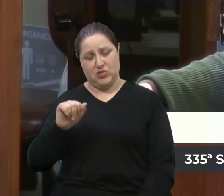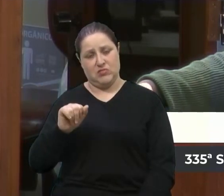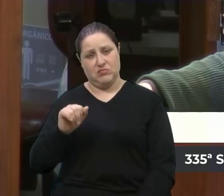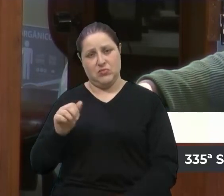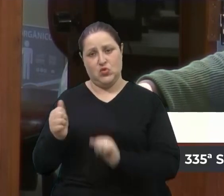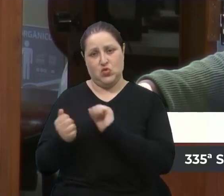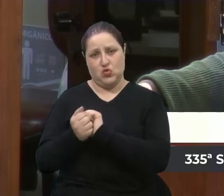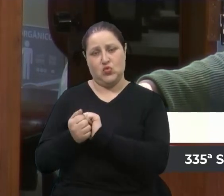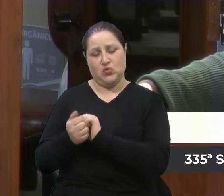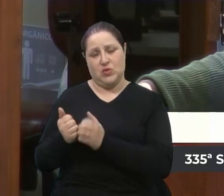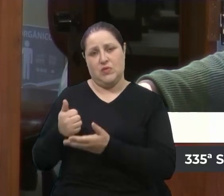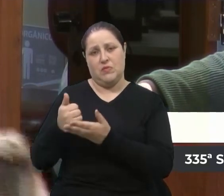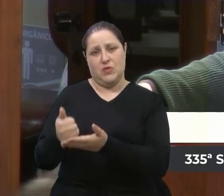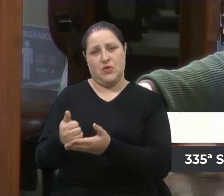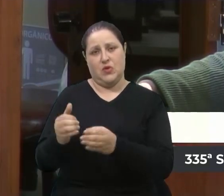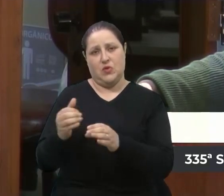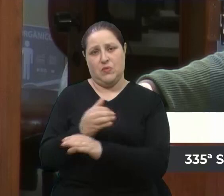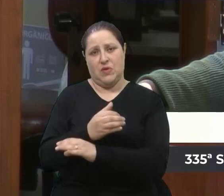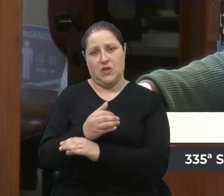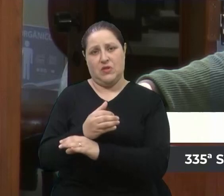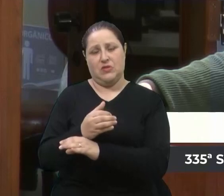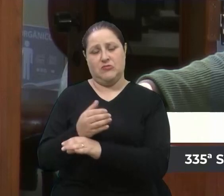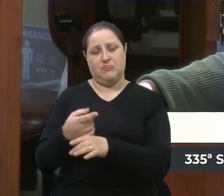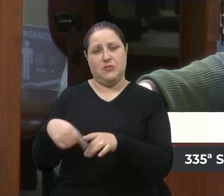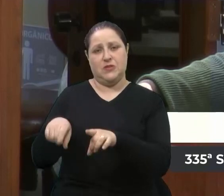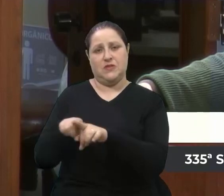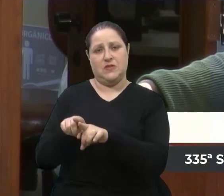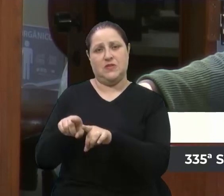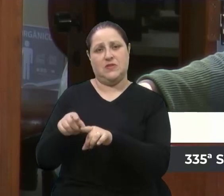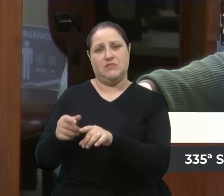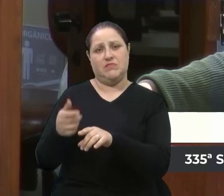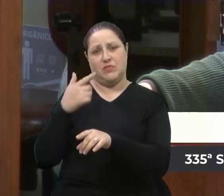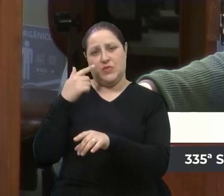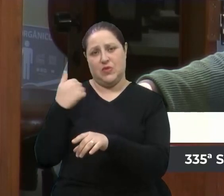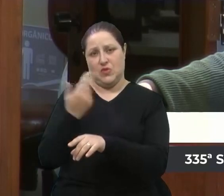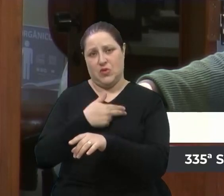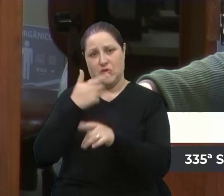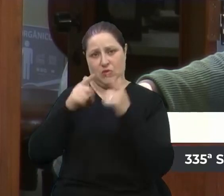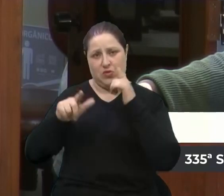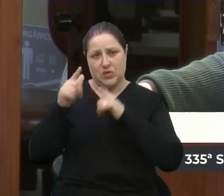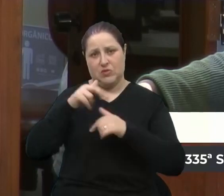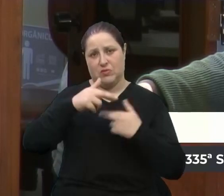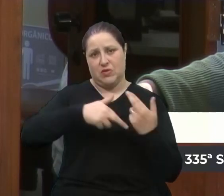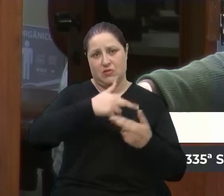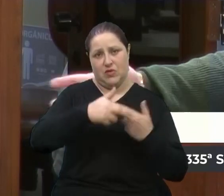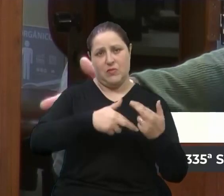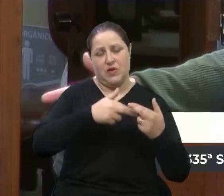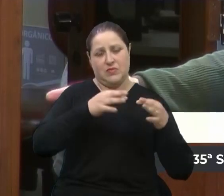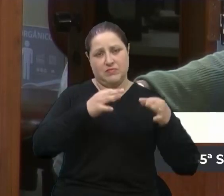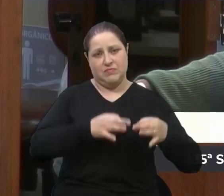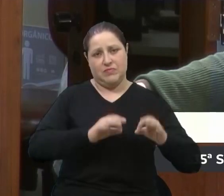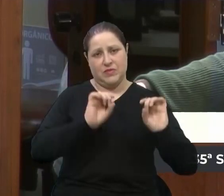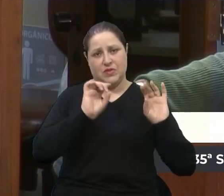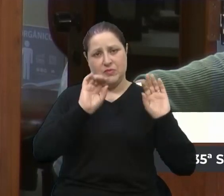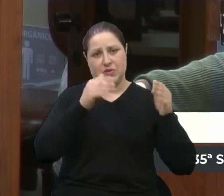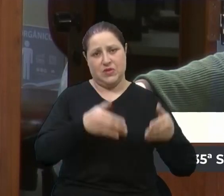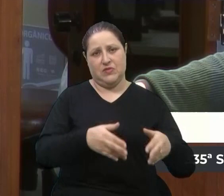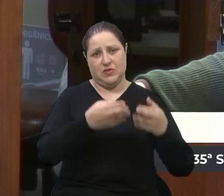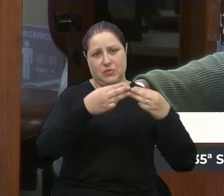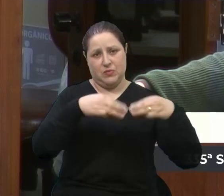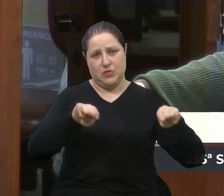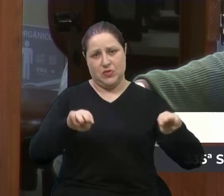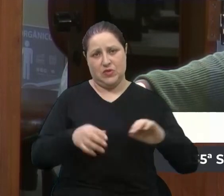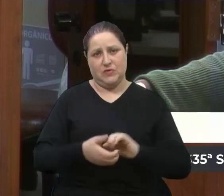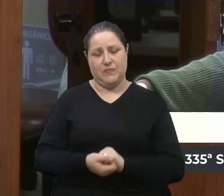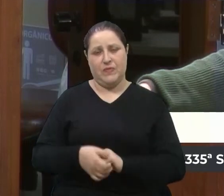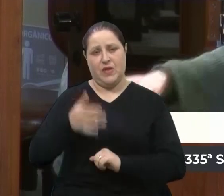e nos deu total apoio para que a gente conseguisse fazer essa intervenção específica no museu. E aí, no dia de amanhã, a gente vai,